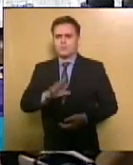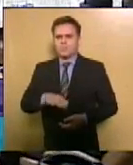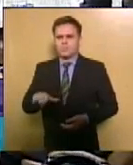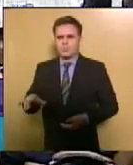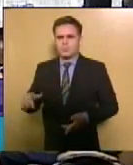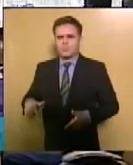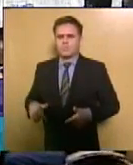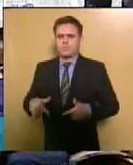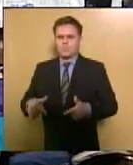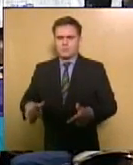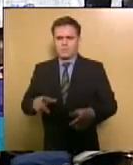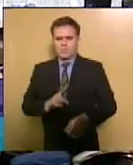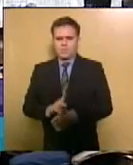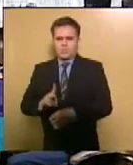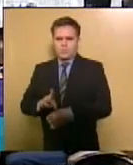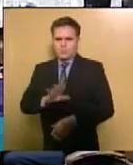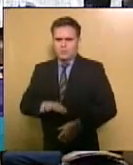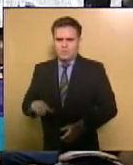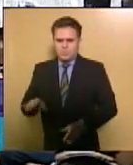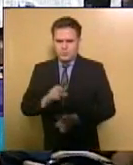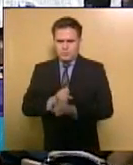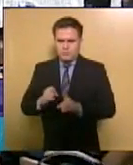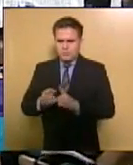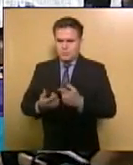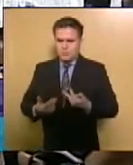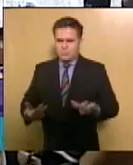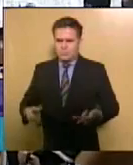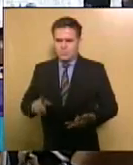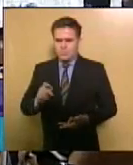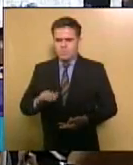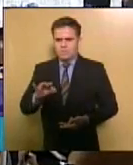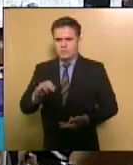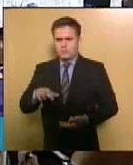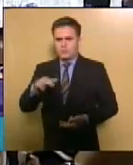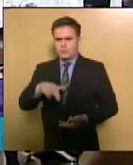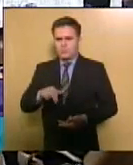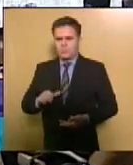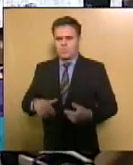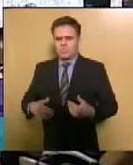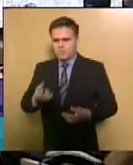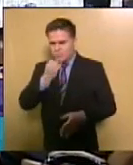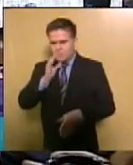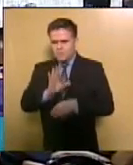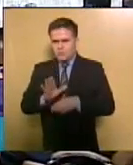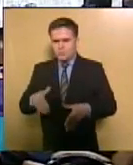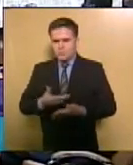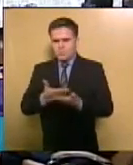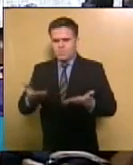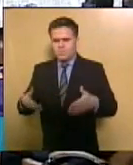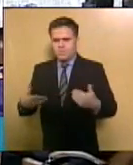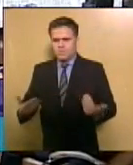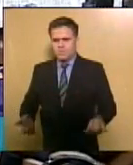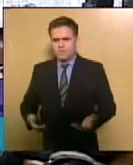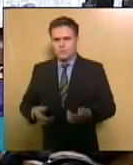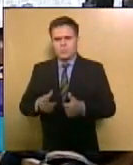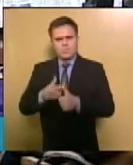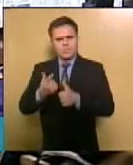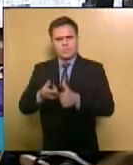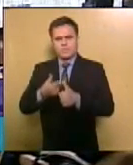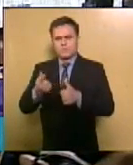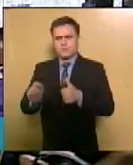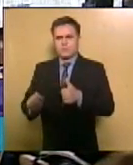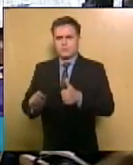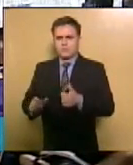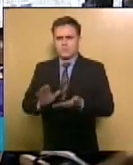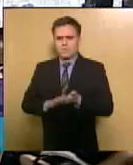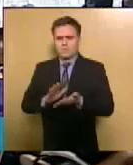causa da Criança e das questões sociais Doutora Catarina Boa tarde a todos eh em primeiro lugar gostaria de